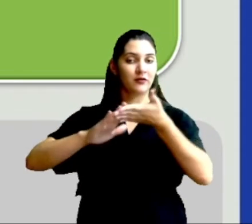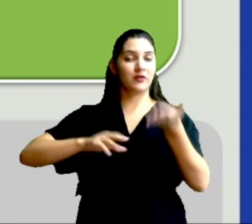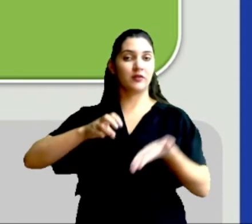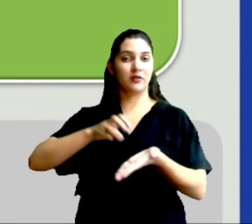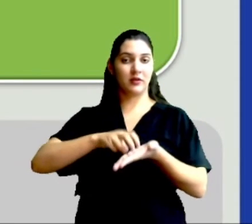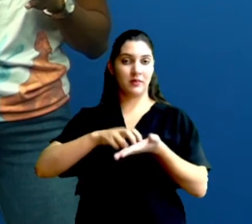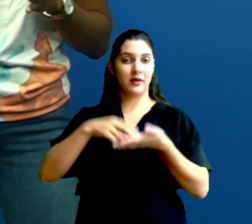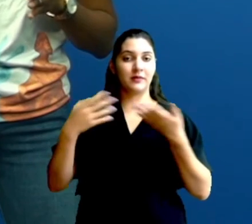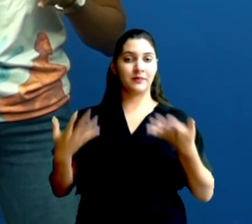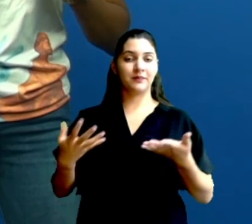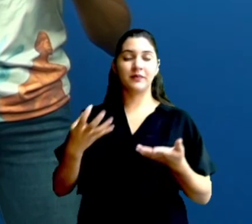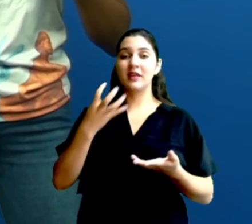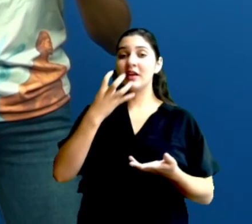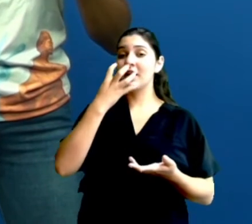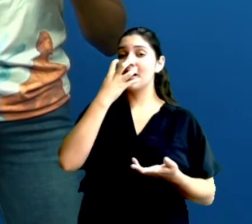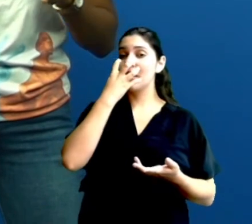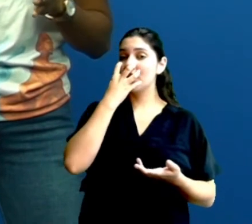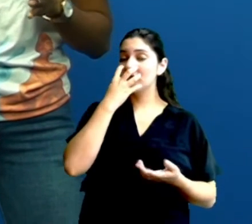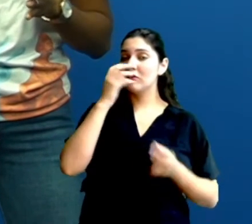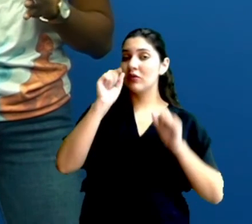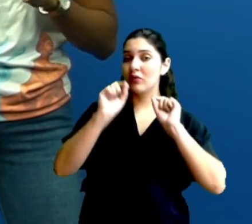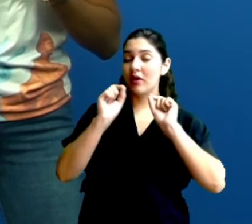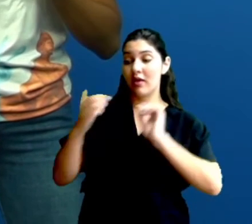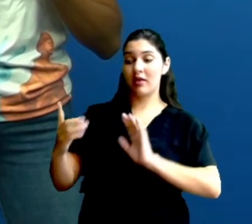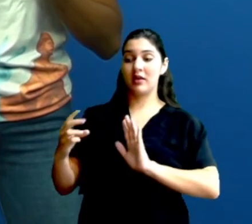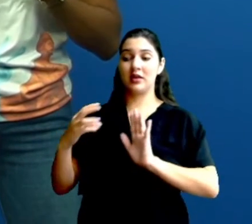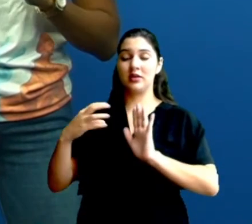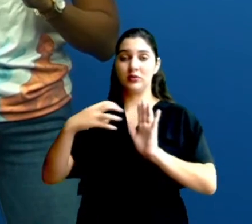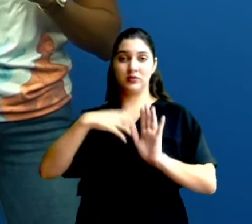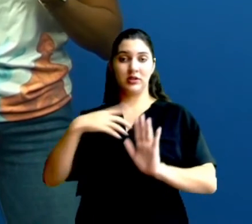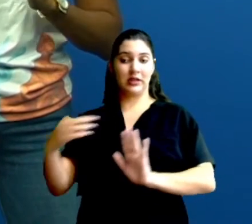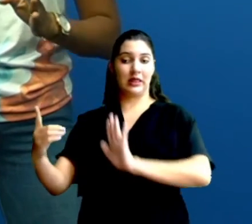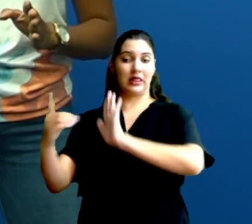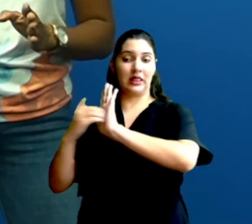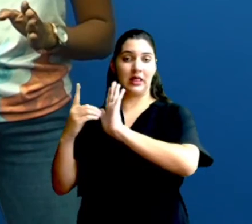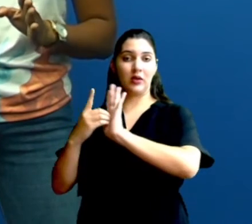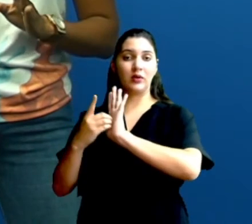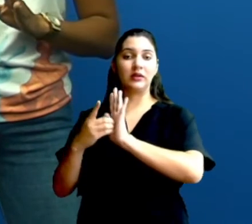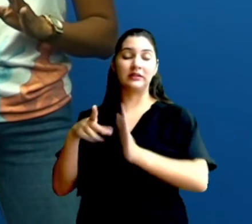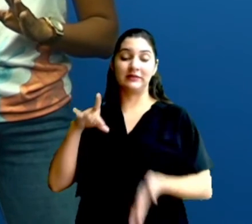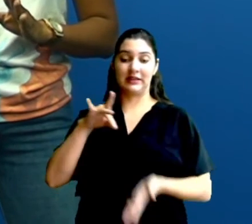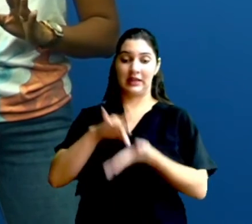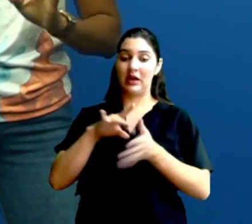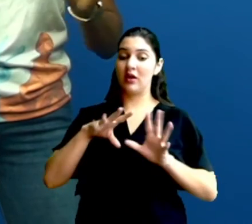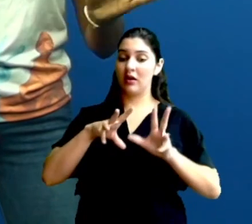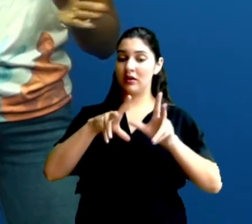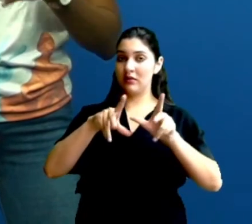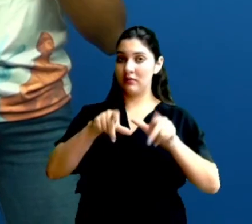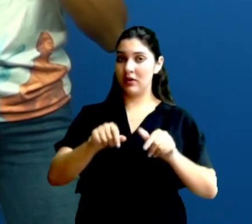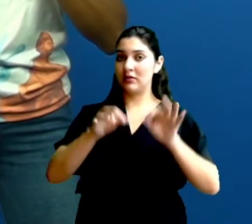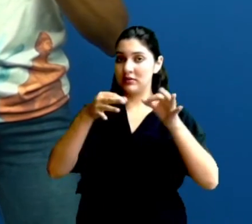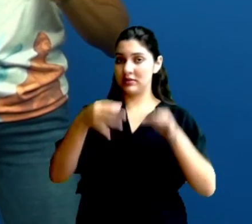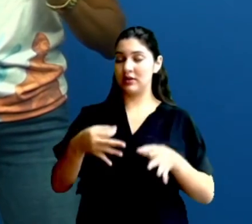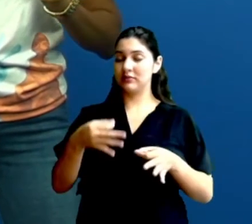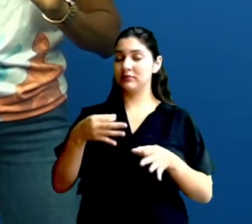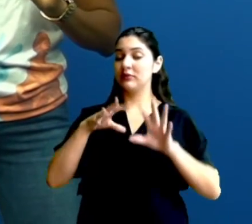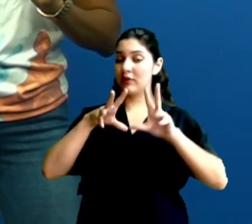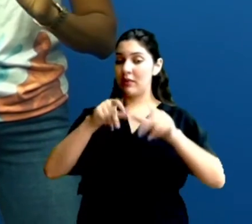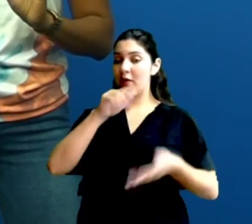Gente, cachorro aí no sentido denotativo, sentido real, é o animal, tá? Então, o animal